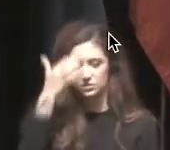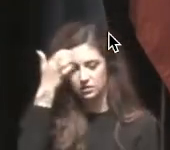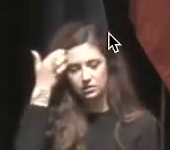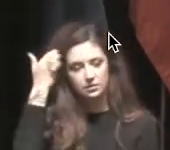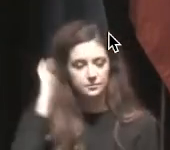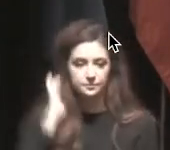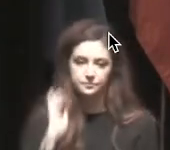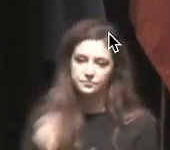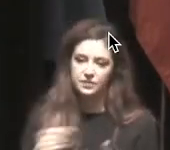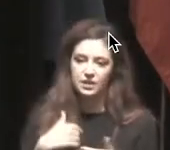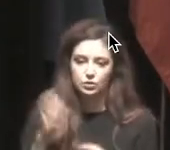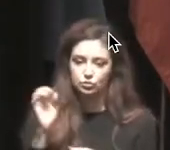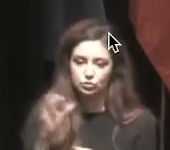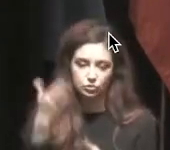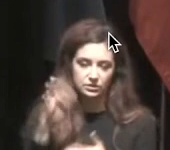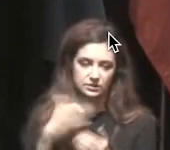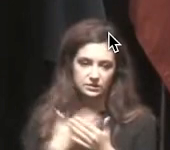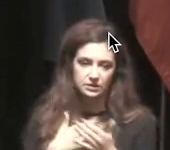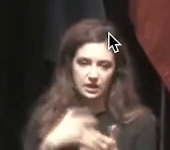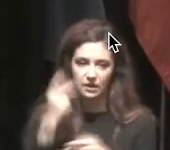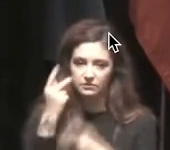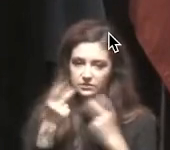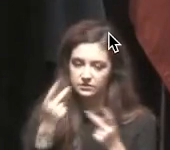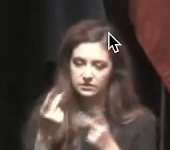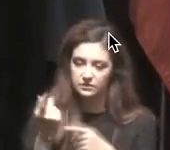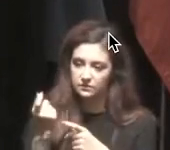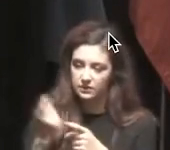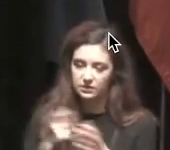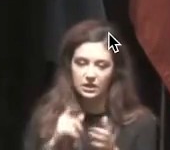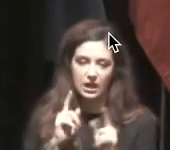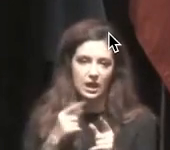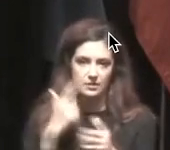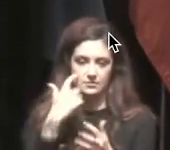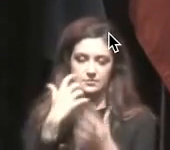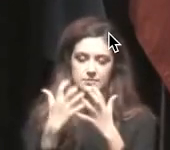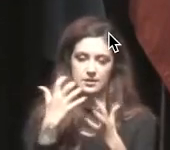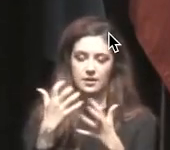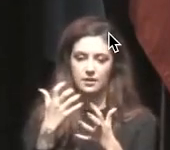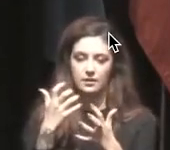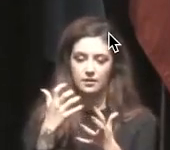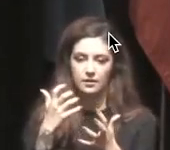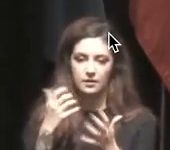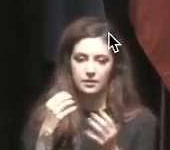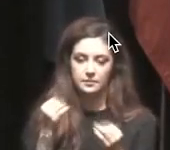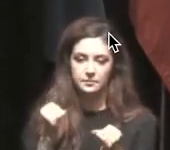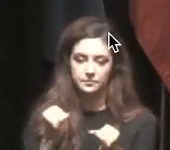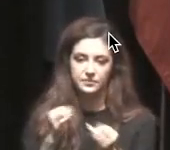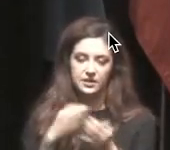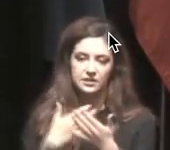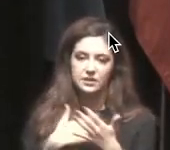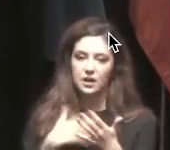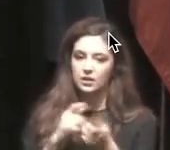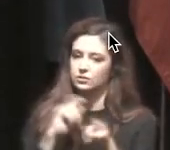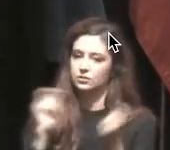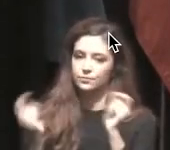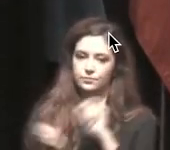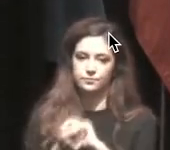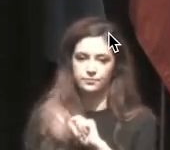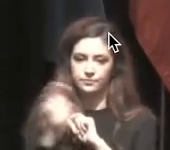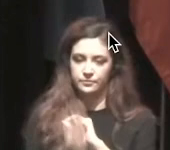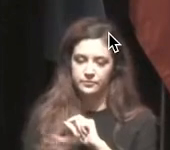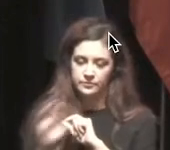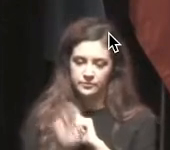falta de prioridade às pessoas e à vivência nas nossas ruas é também tão visível na falta de medidas de transformação das nossas